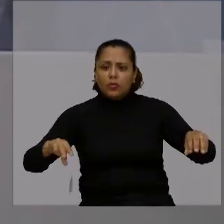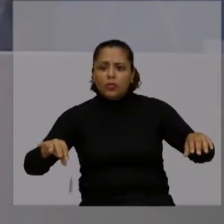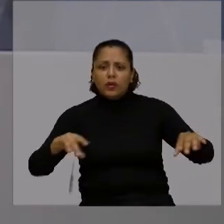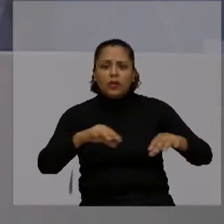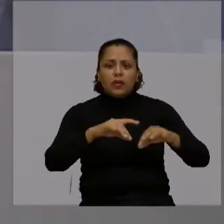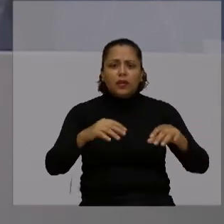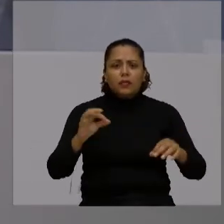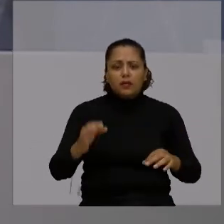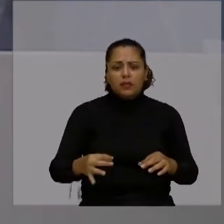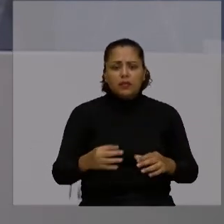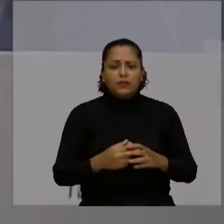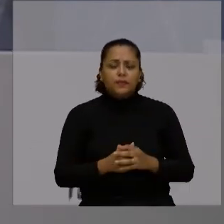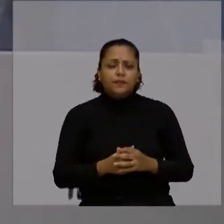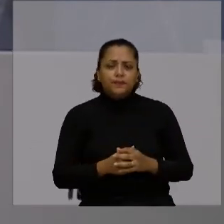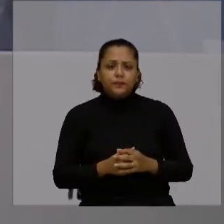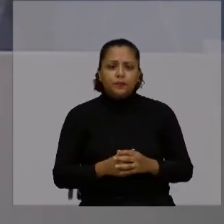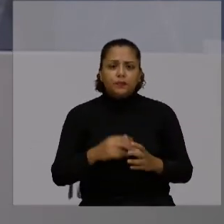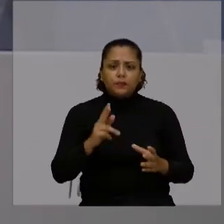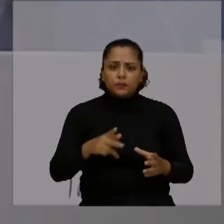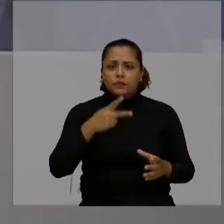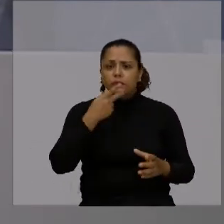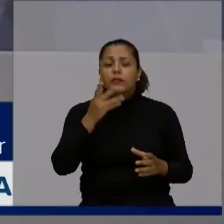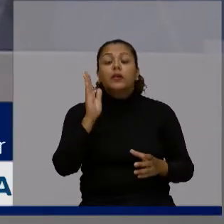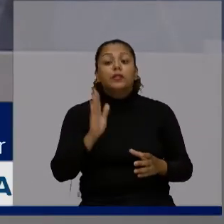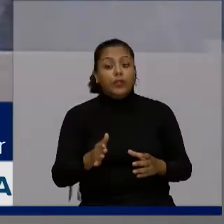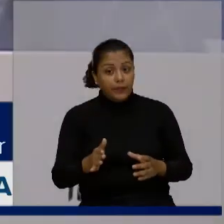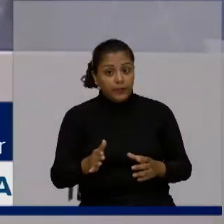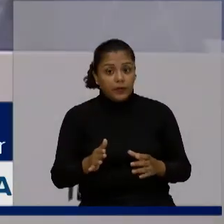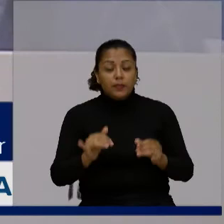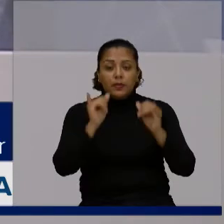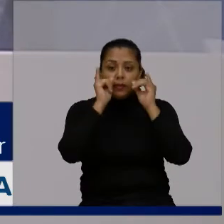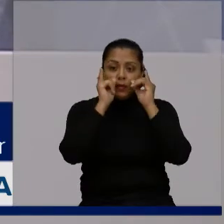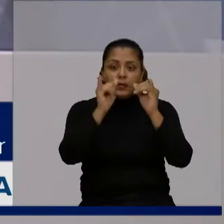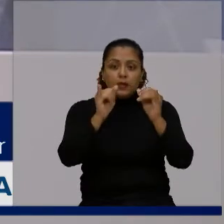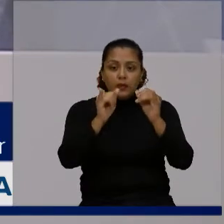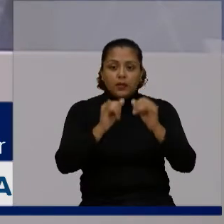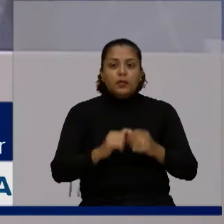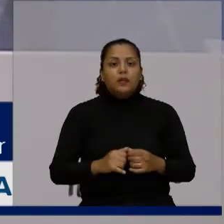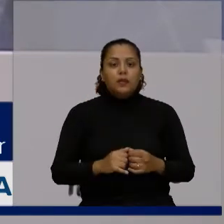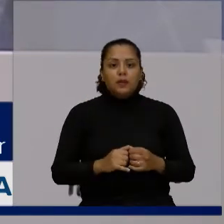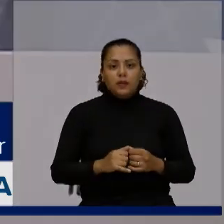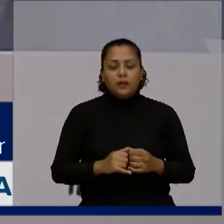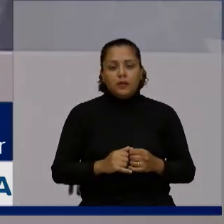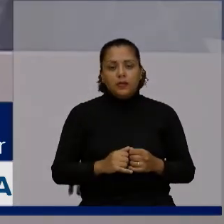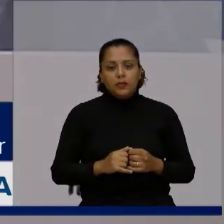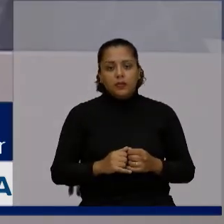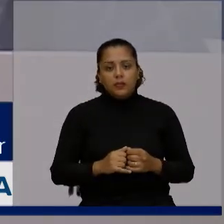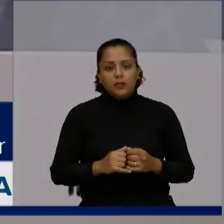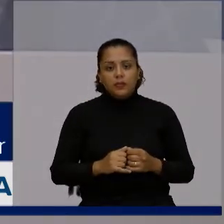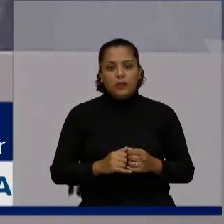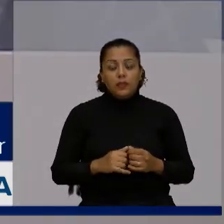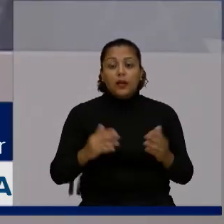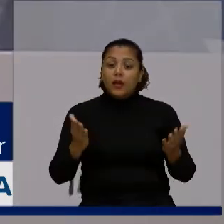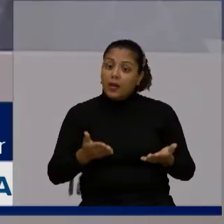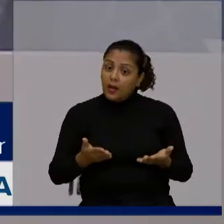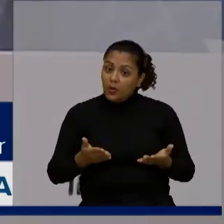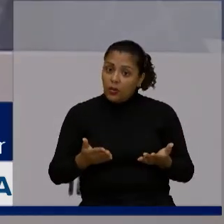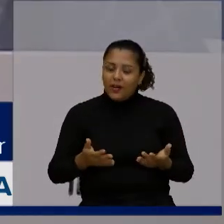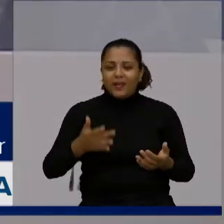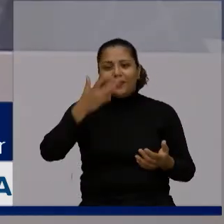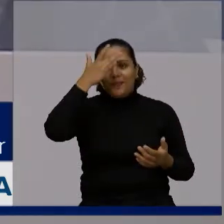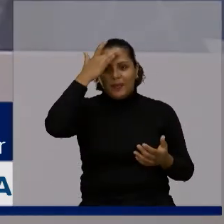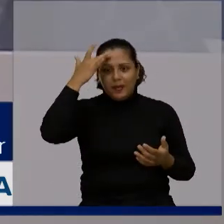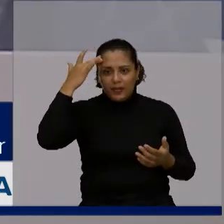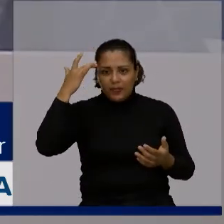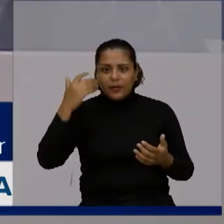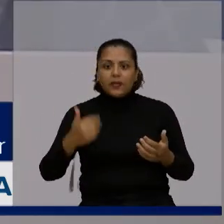queria reafirmar aqui que nós fizemos já várias indicações. Tomara que agora, com os jogadores aqui, vereador,